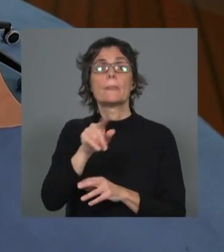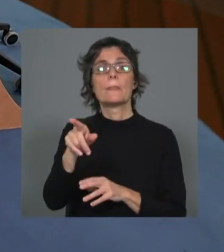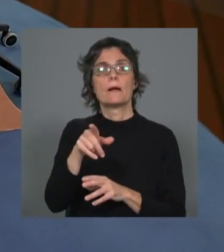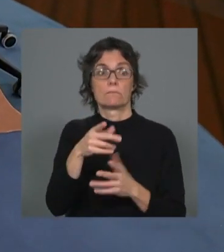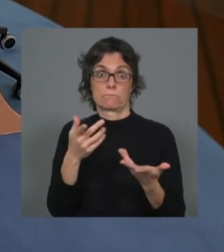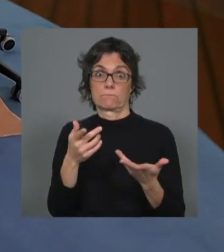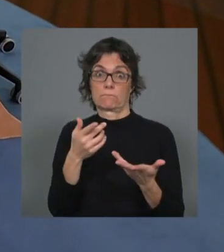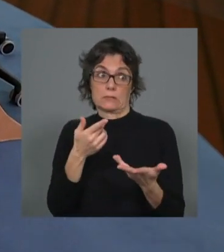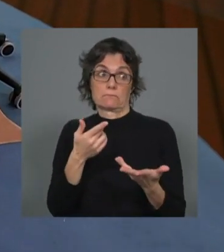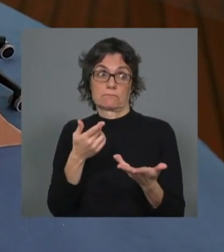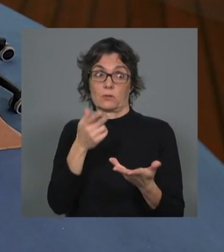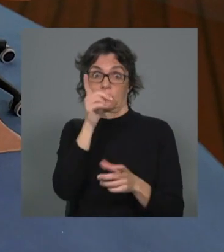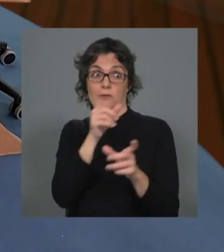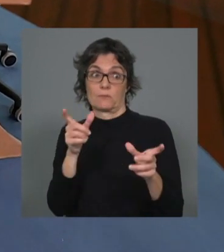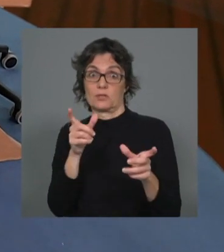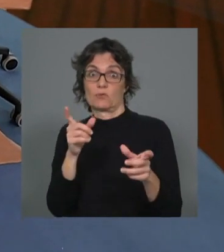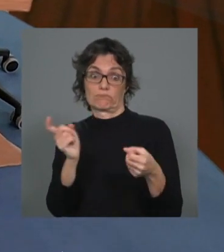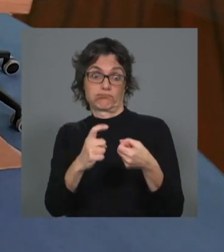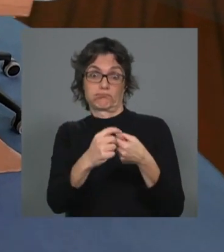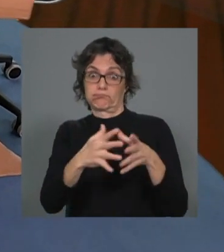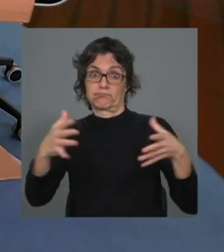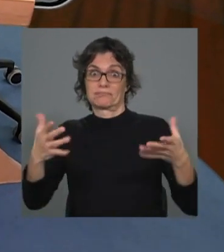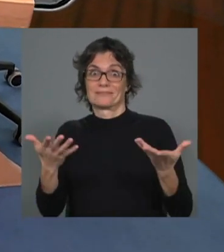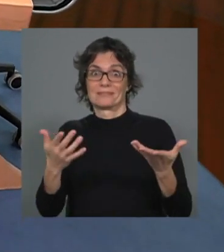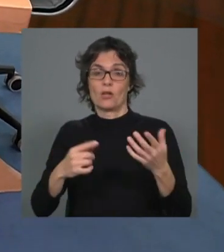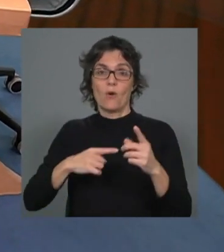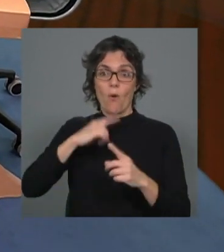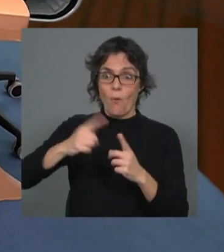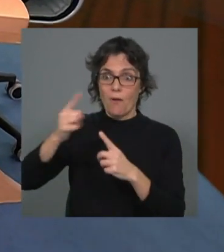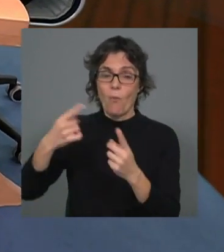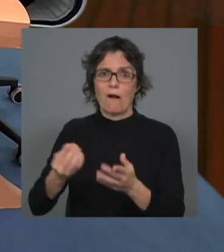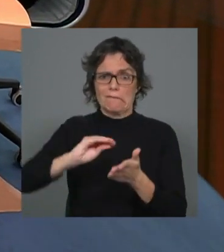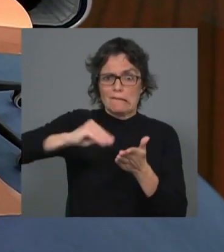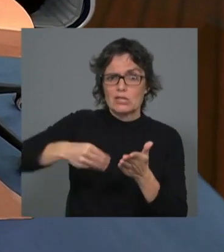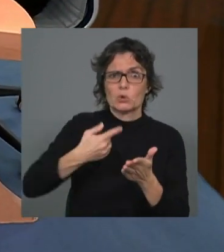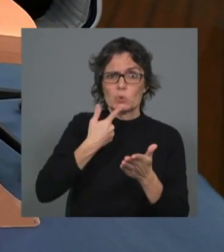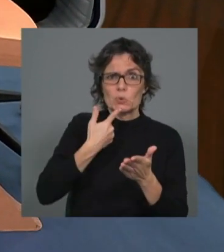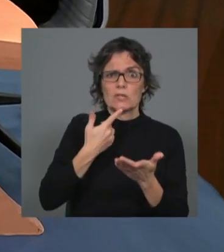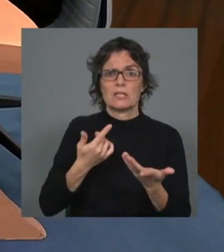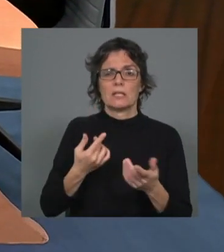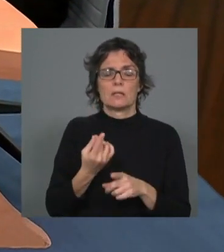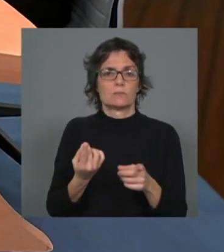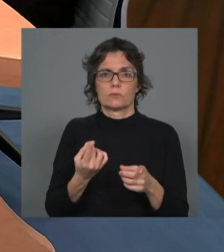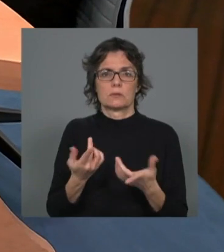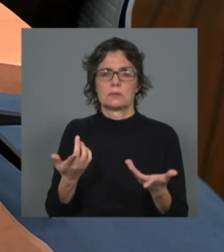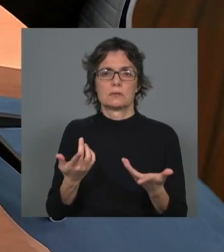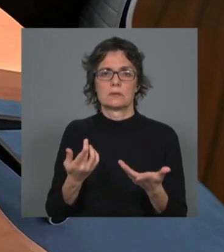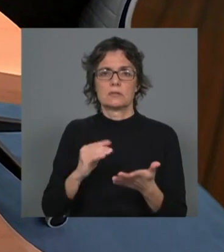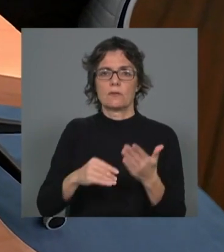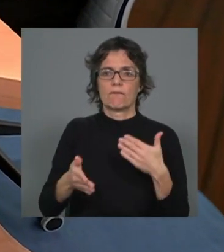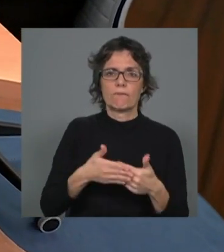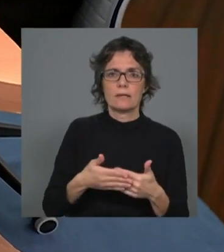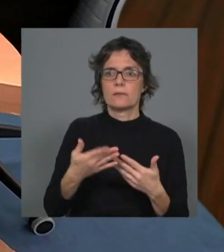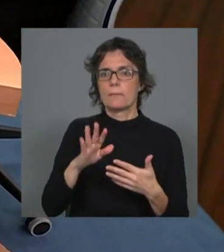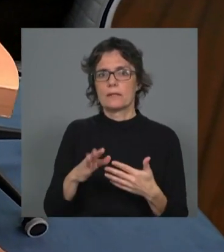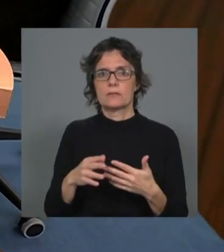público foi extremamente positiva. Todos os anos há uma luta porque as inscrições fecham e, na realidade,